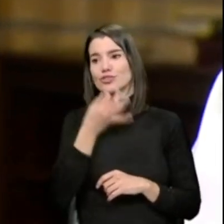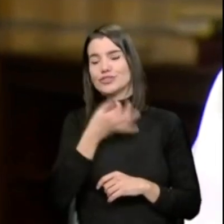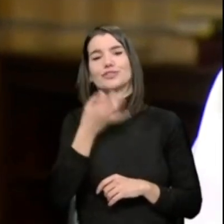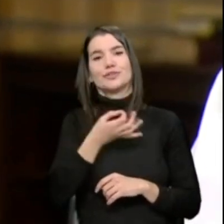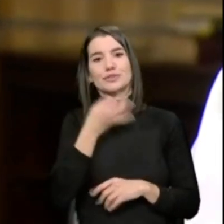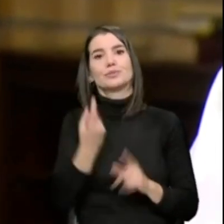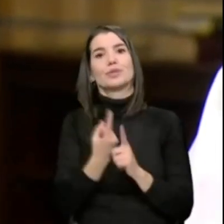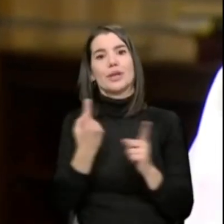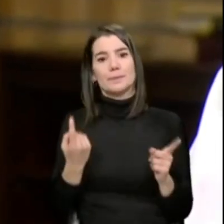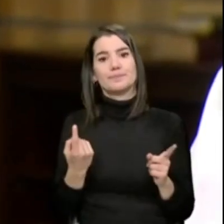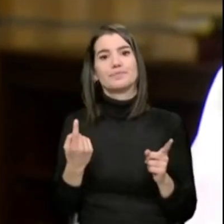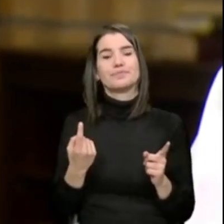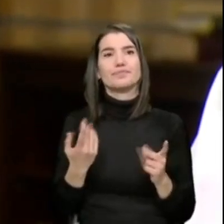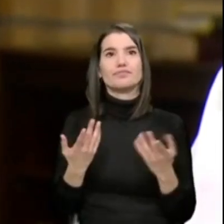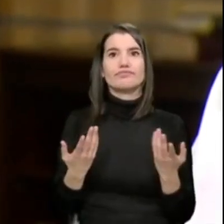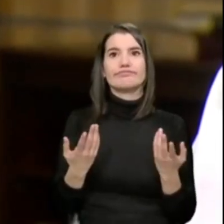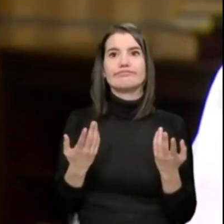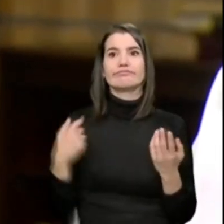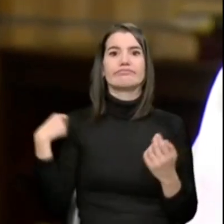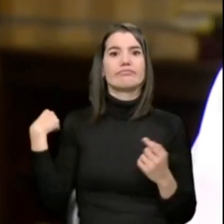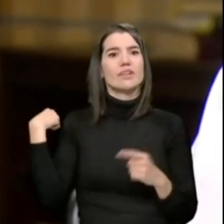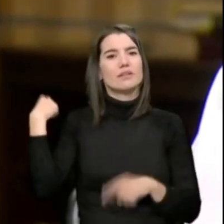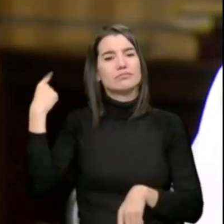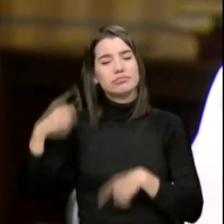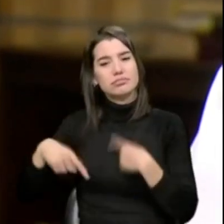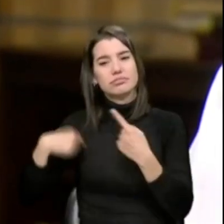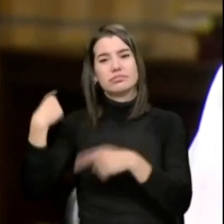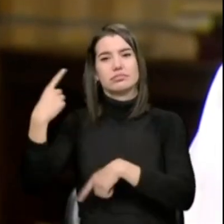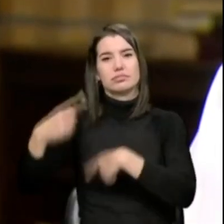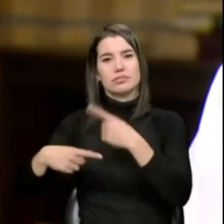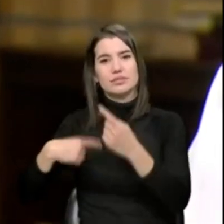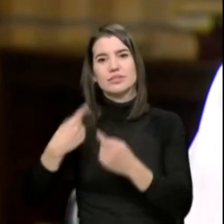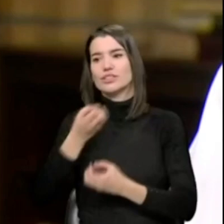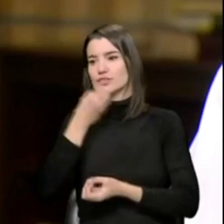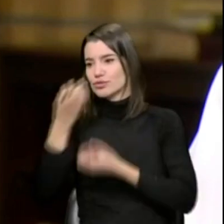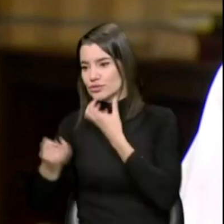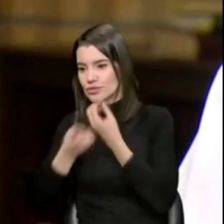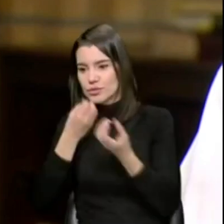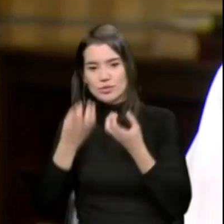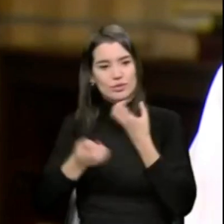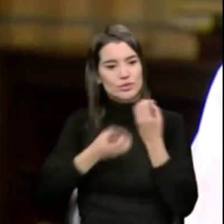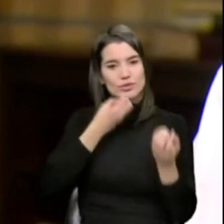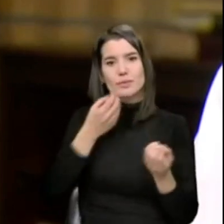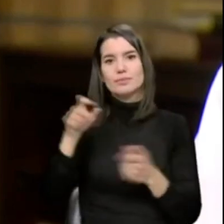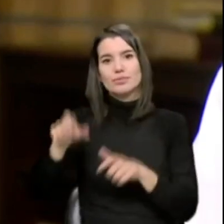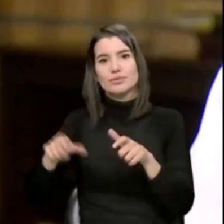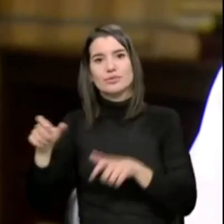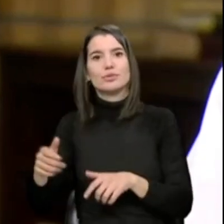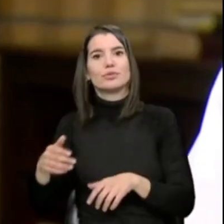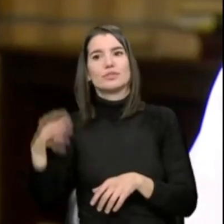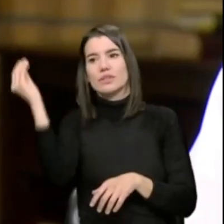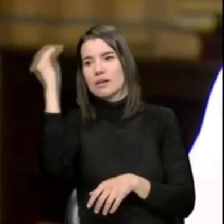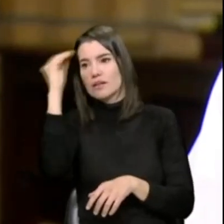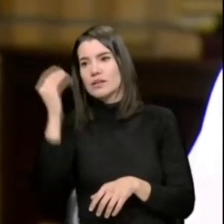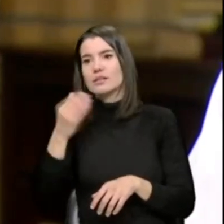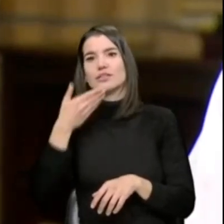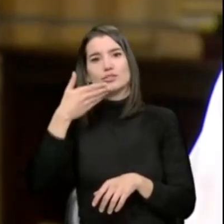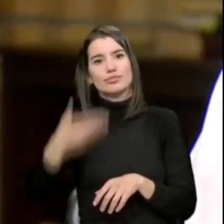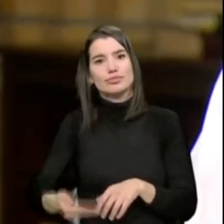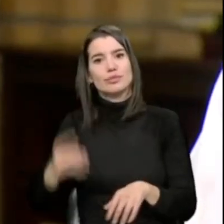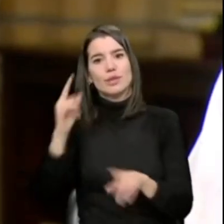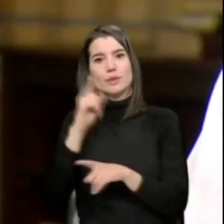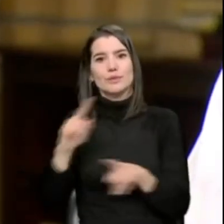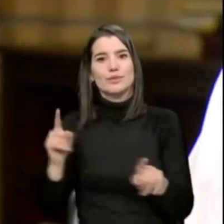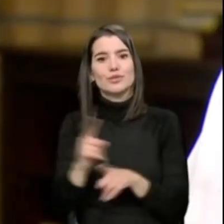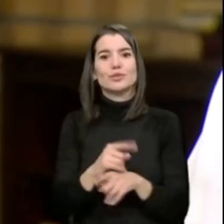foi passada através das gerações aos anciãos e aos sábios. Estamos a